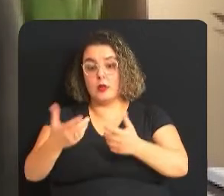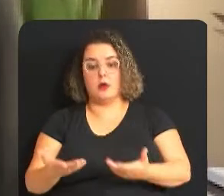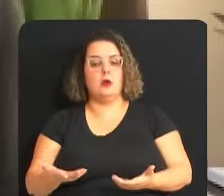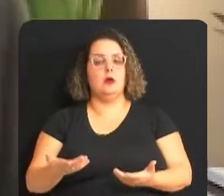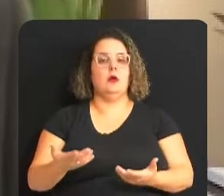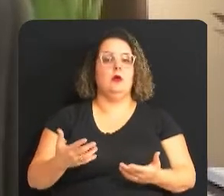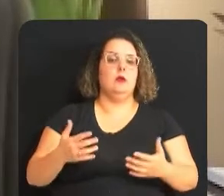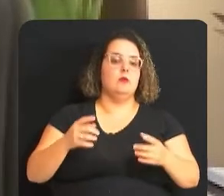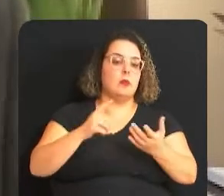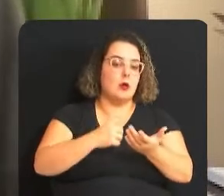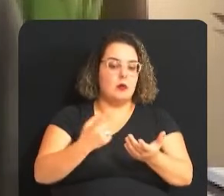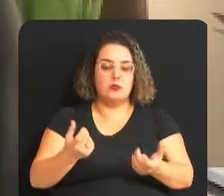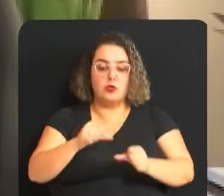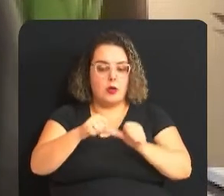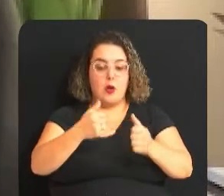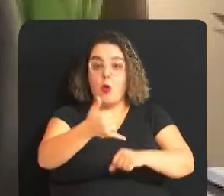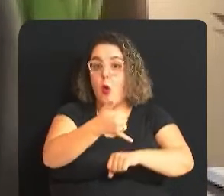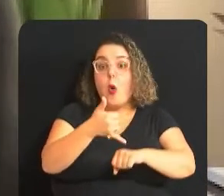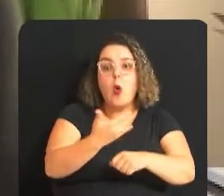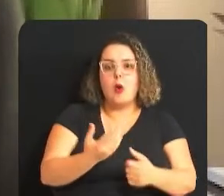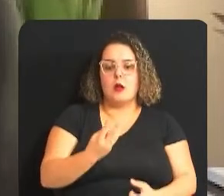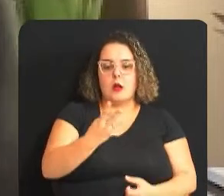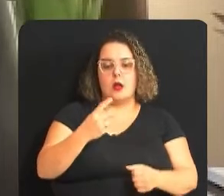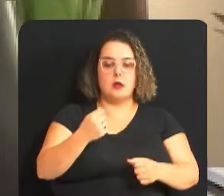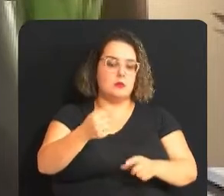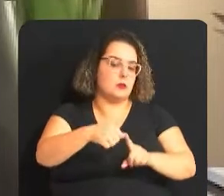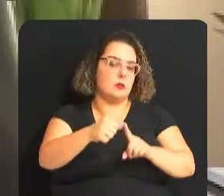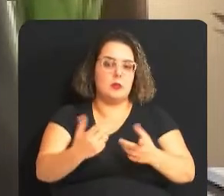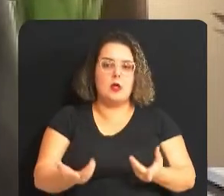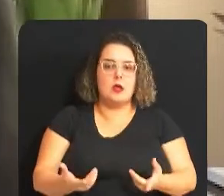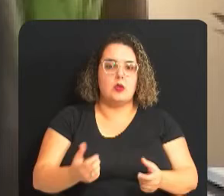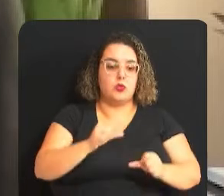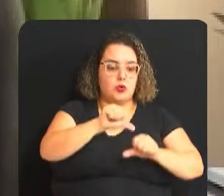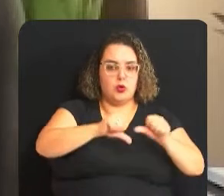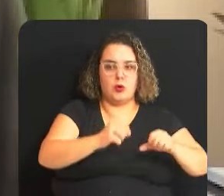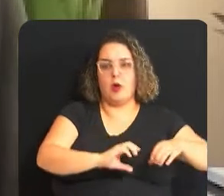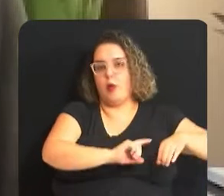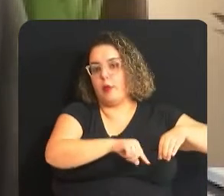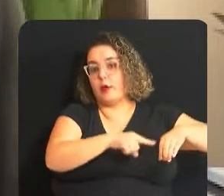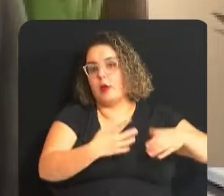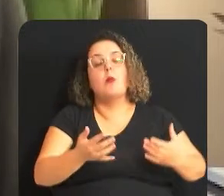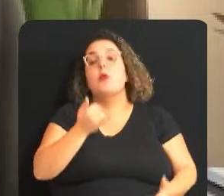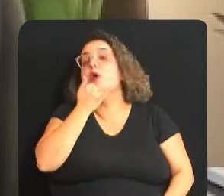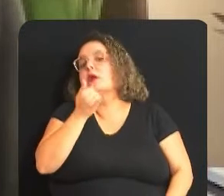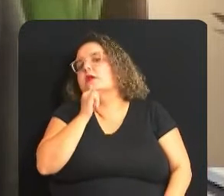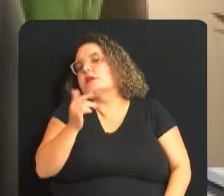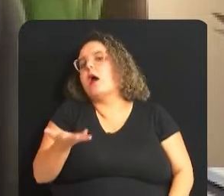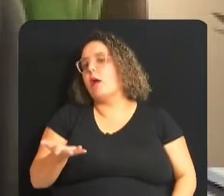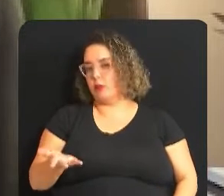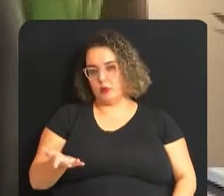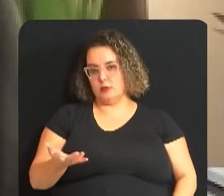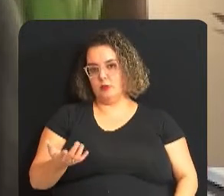água. Cada 3 meses, eu, você e todo mundo deveria fazer uma consulta médica com um